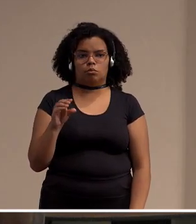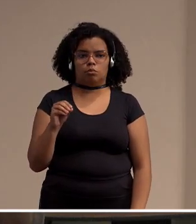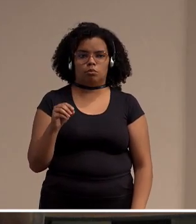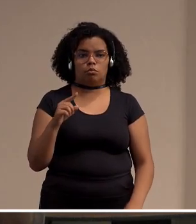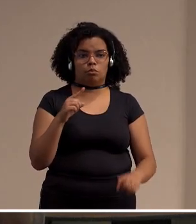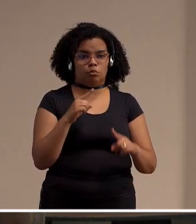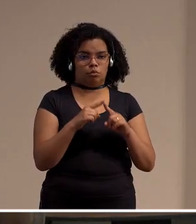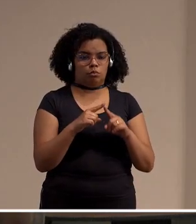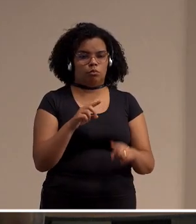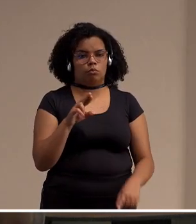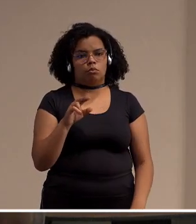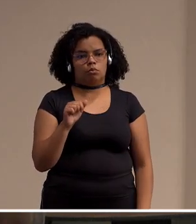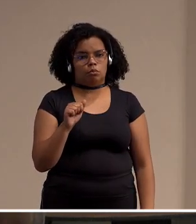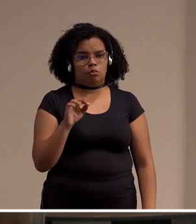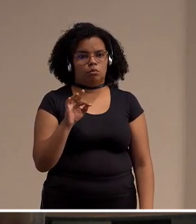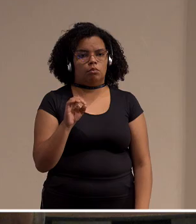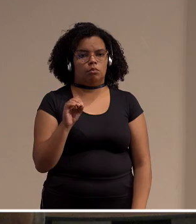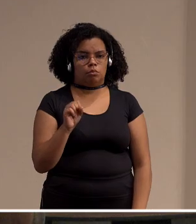certa forma,